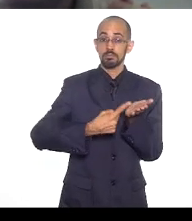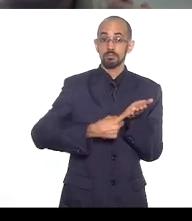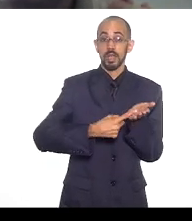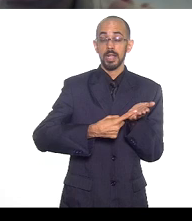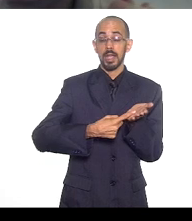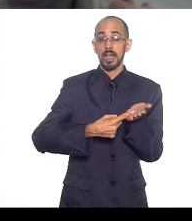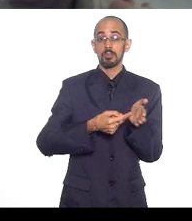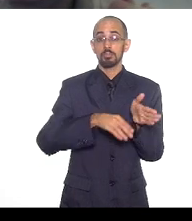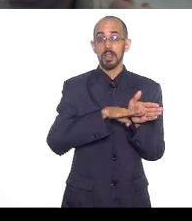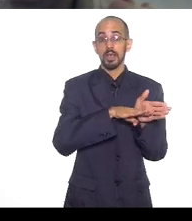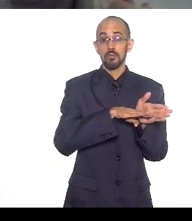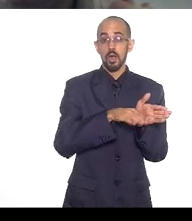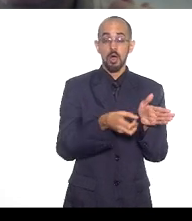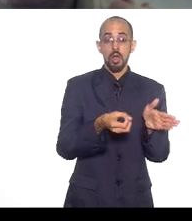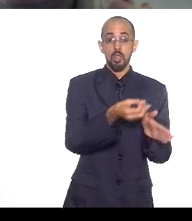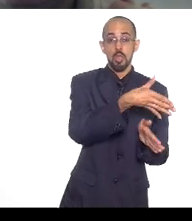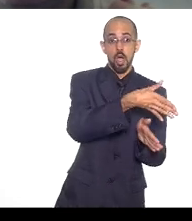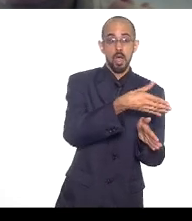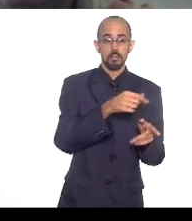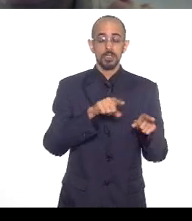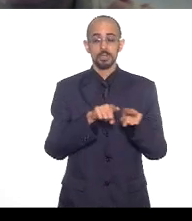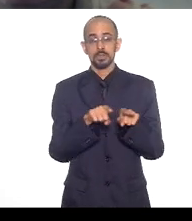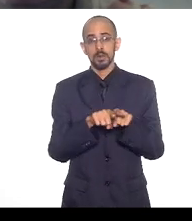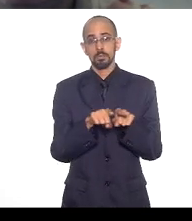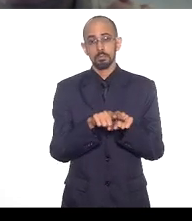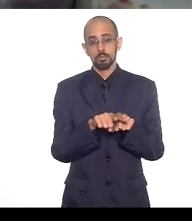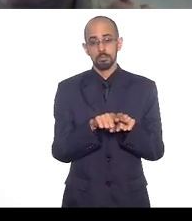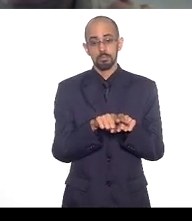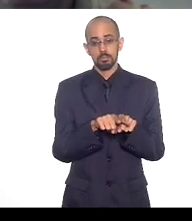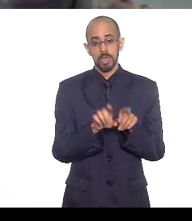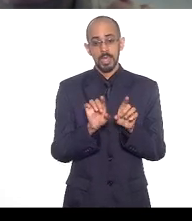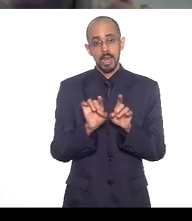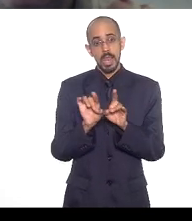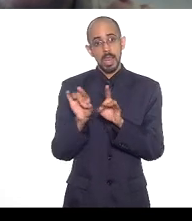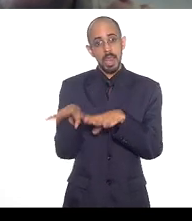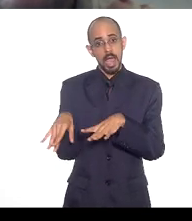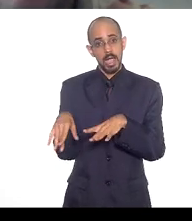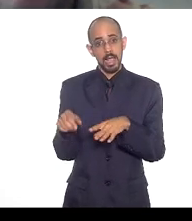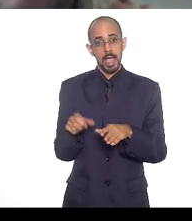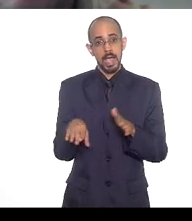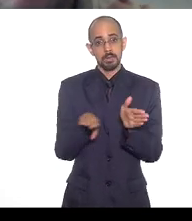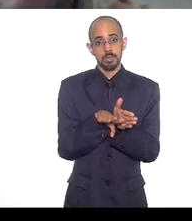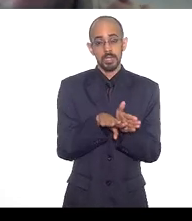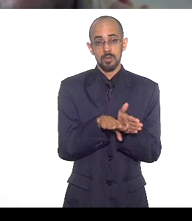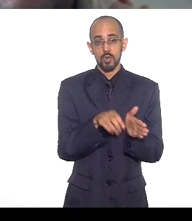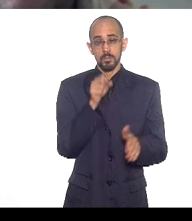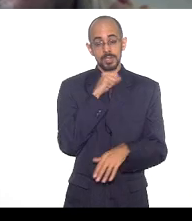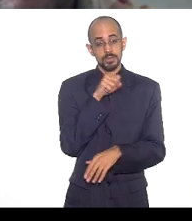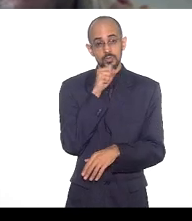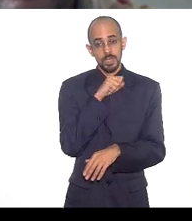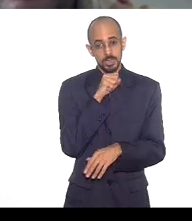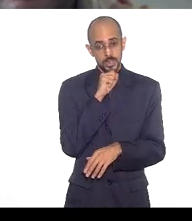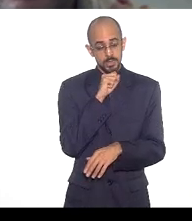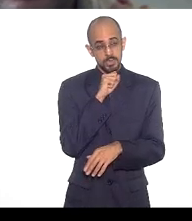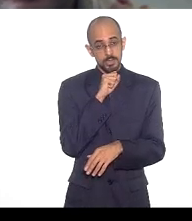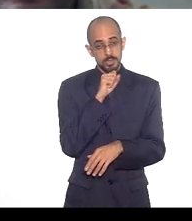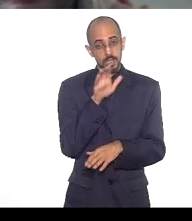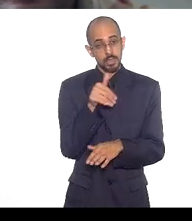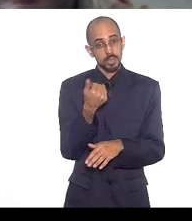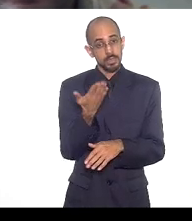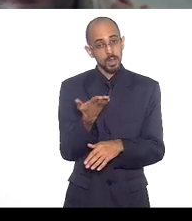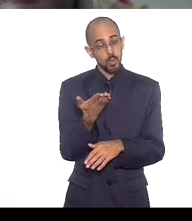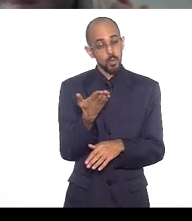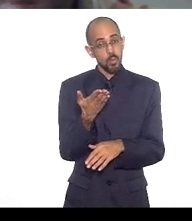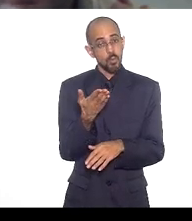campo e tem previsto também desativação de antigas, né? Então, acho que já está na hora